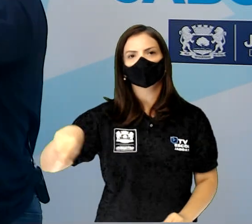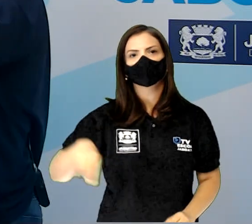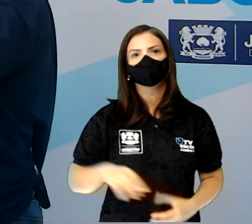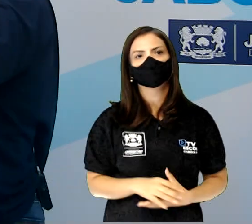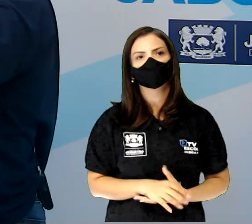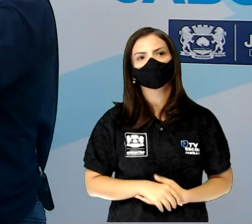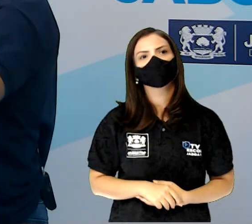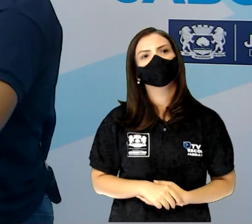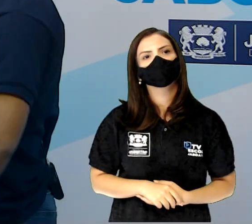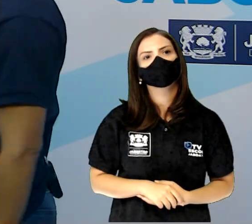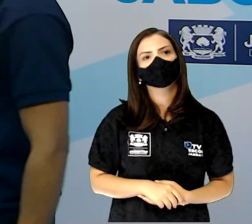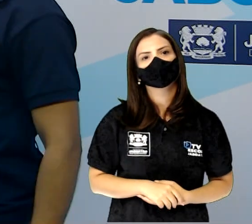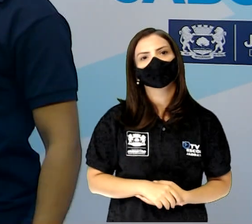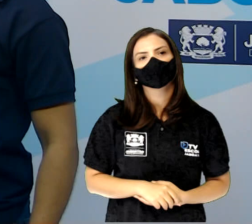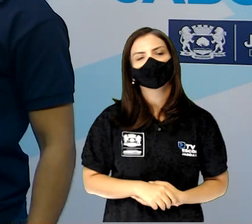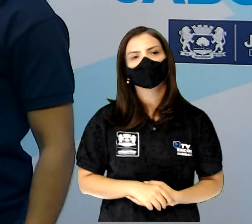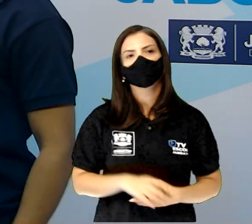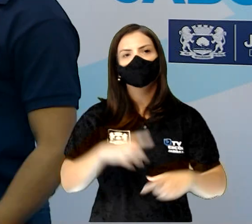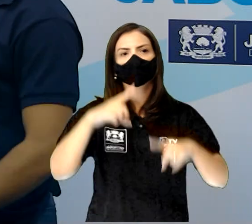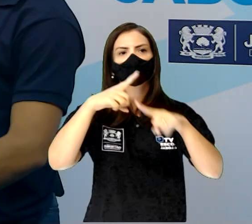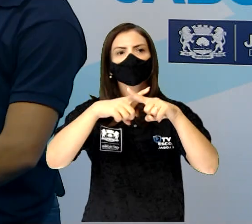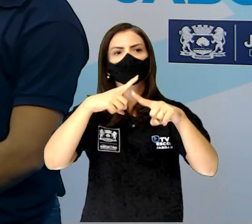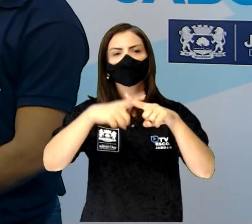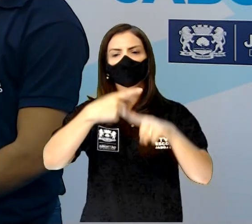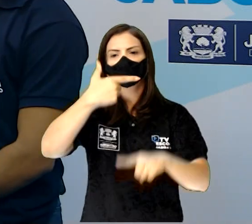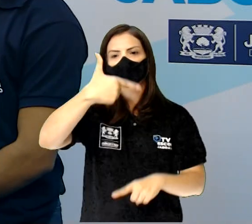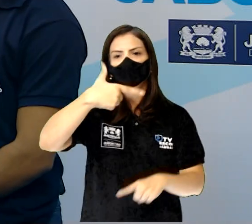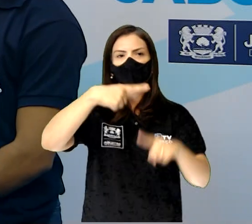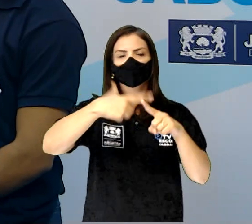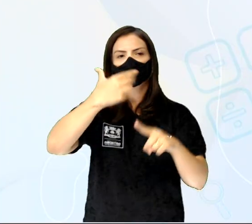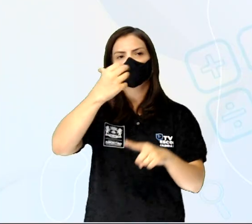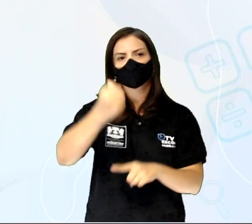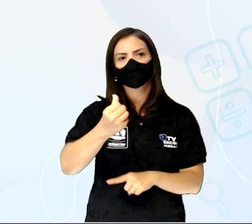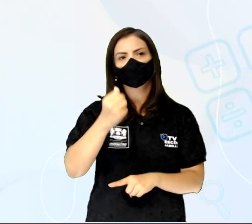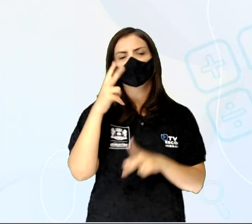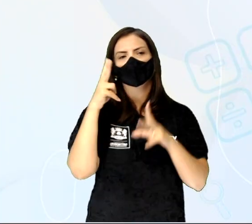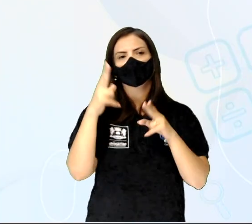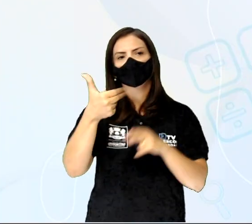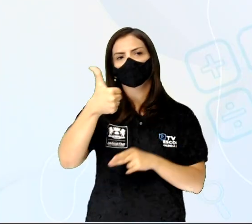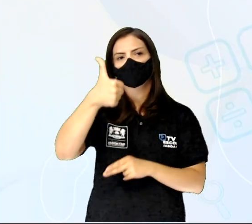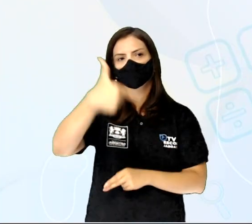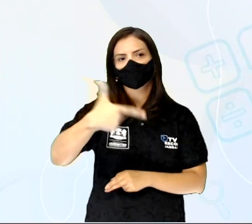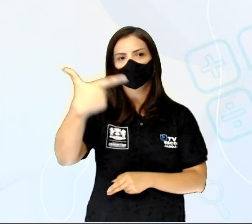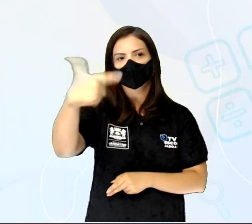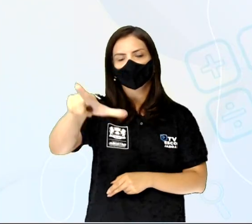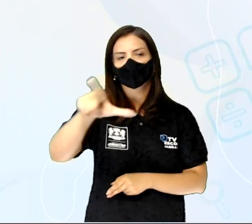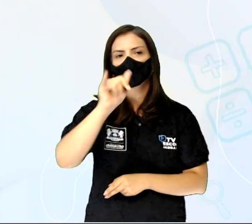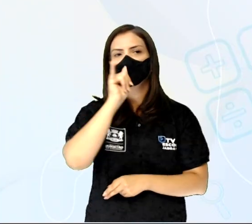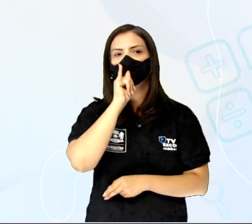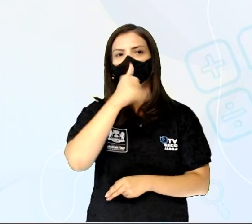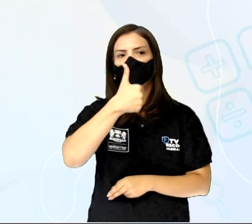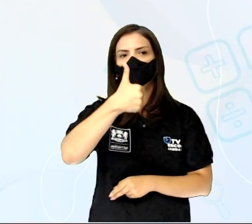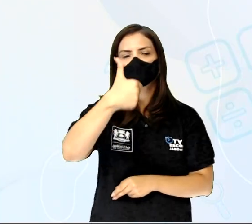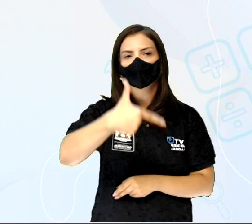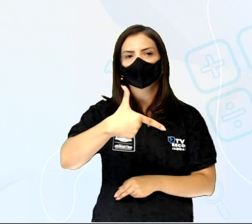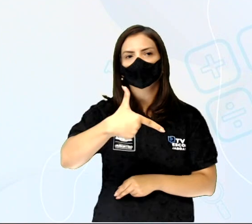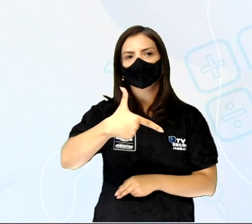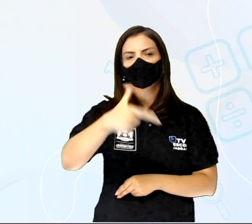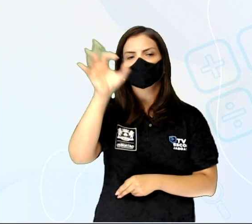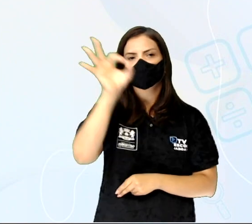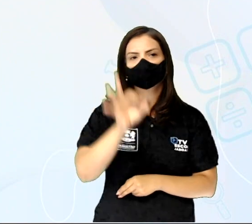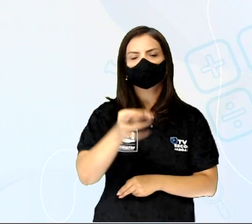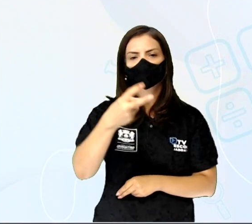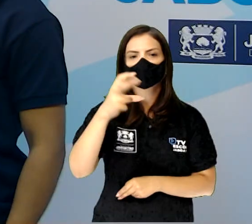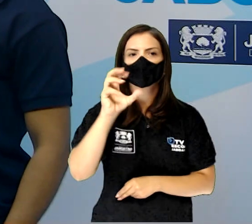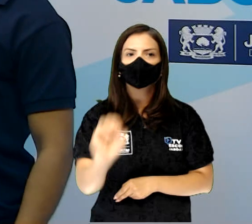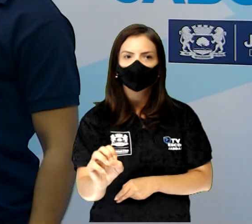das pontas, né? E multiplica 2 vezes 6, dá 12. Só isso. Outro exemplo, 12% de 50. Aqui